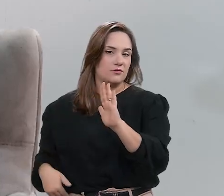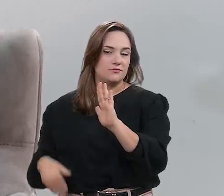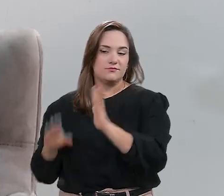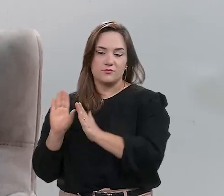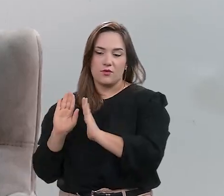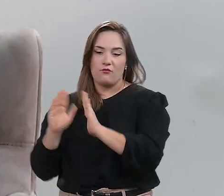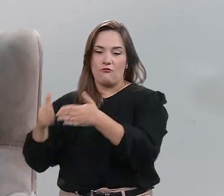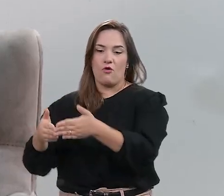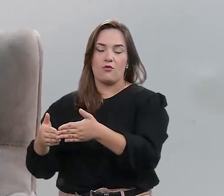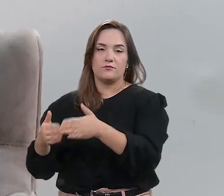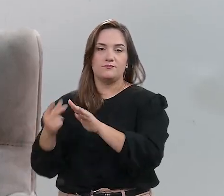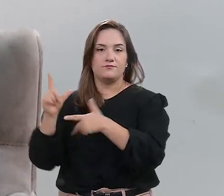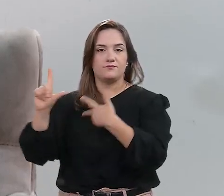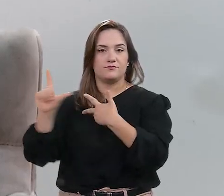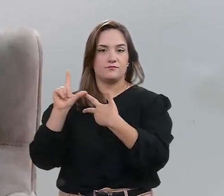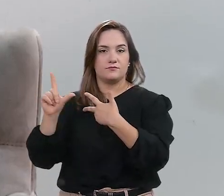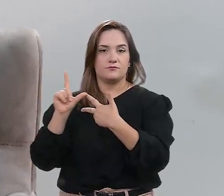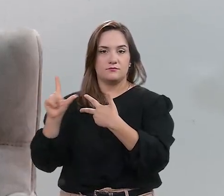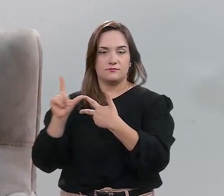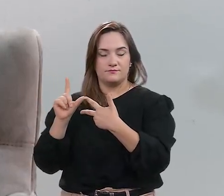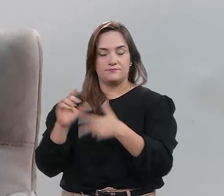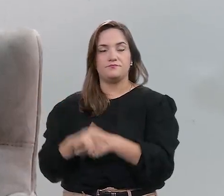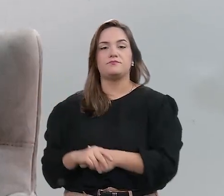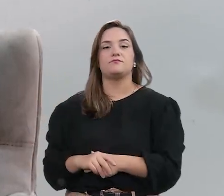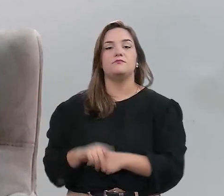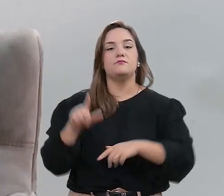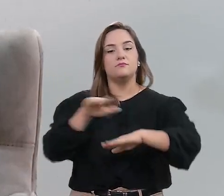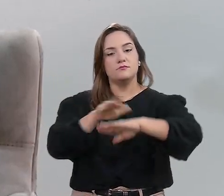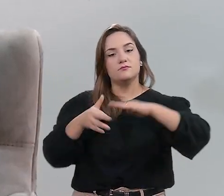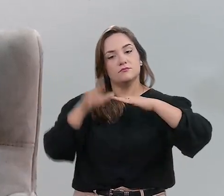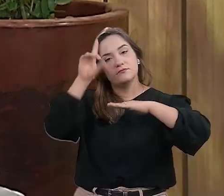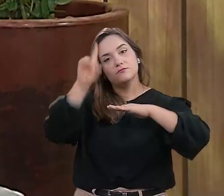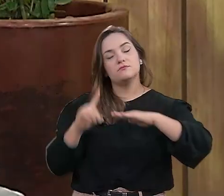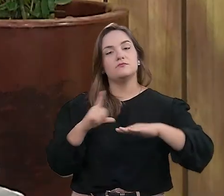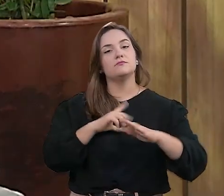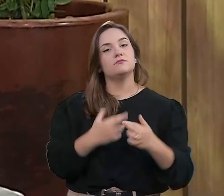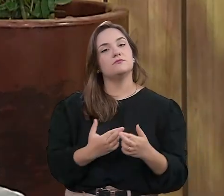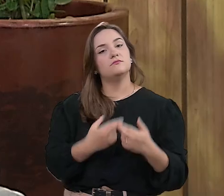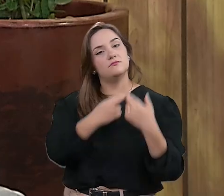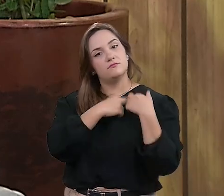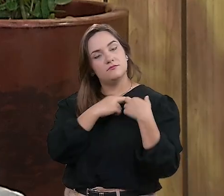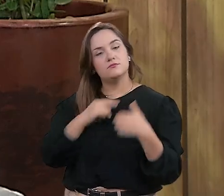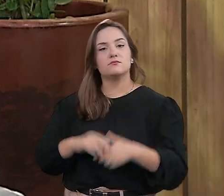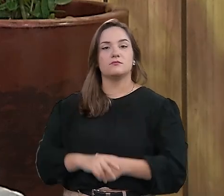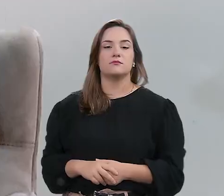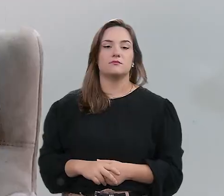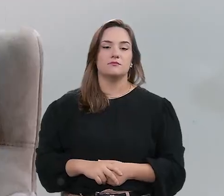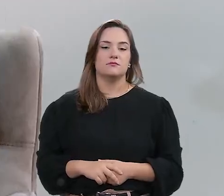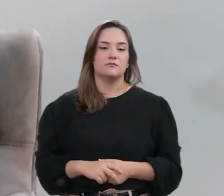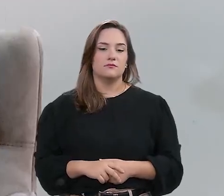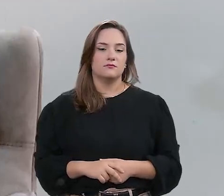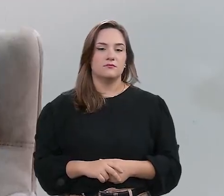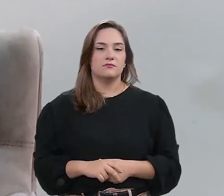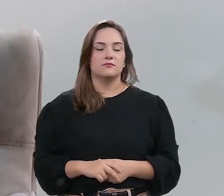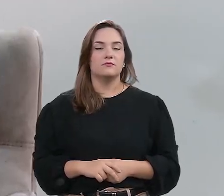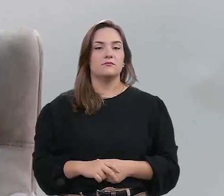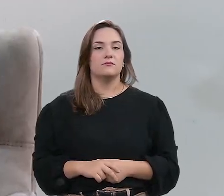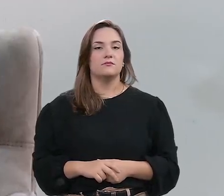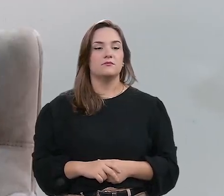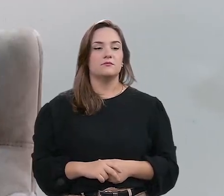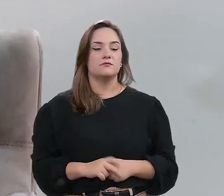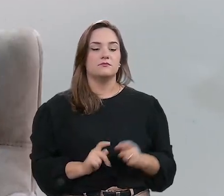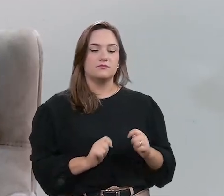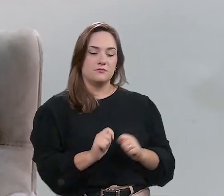destinado para o Poder Legislativo. E a mesa diretora tem essa responsabilidade de administrar o